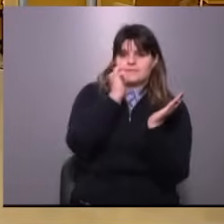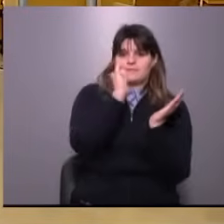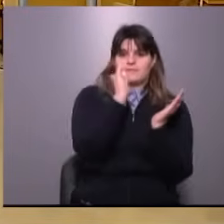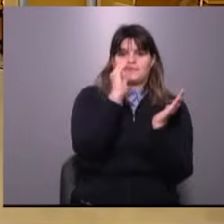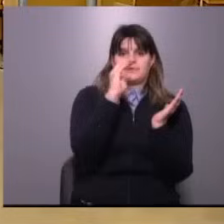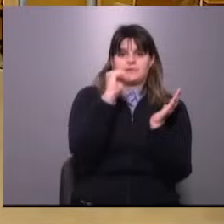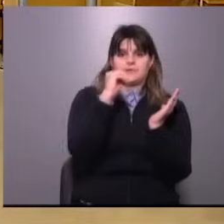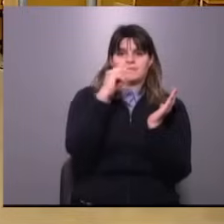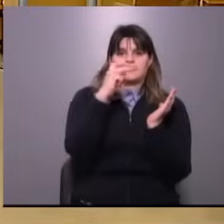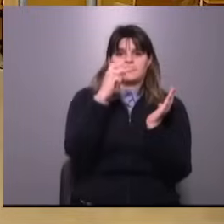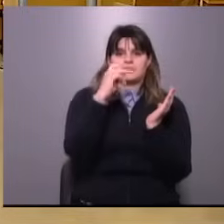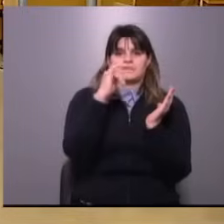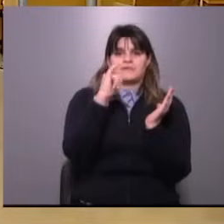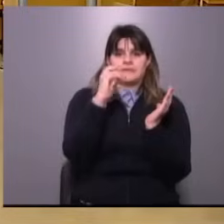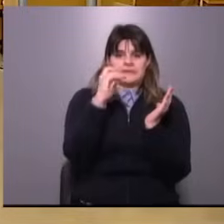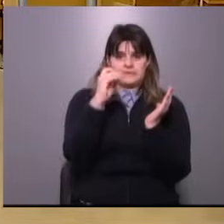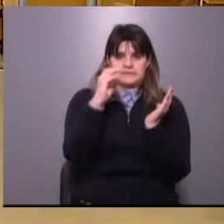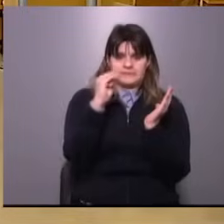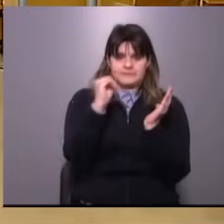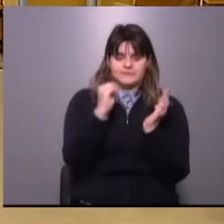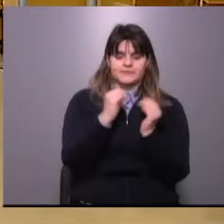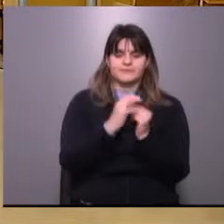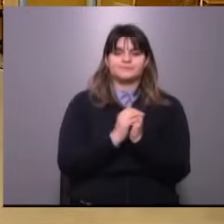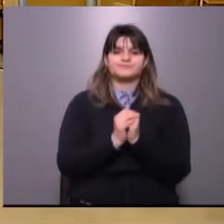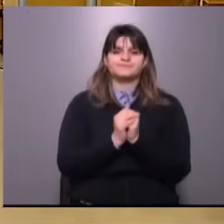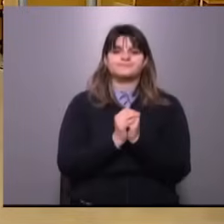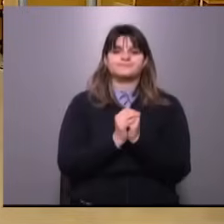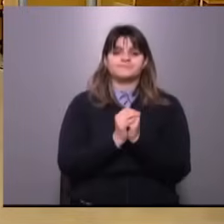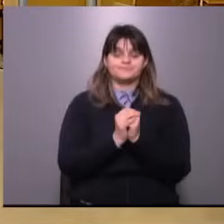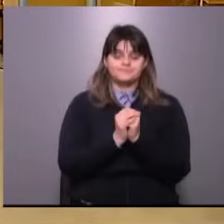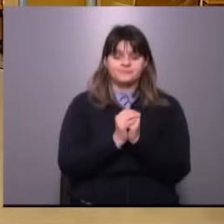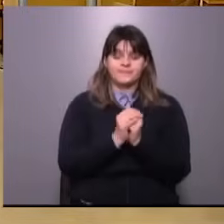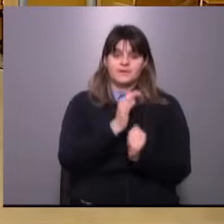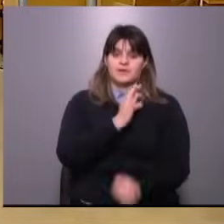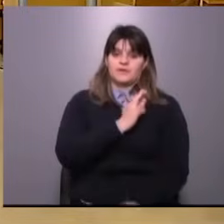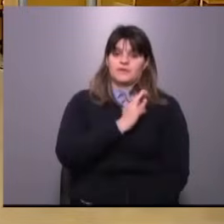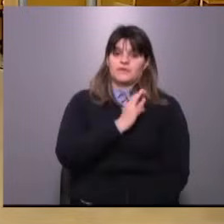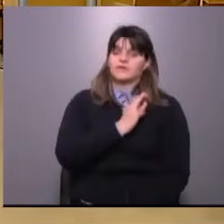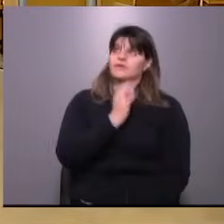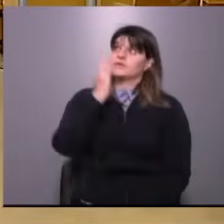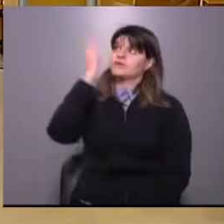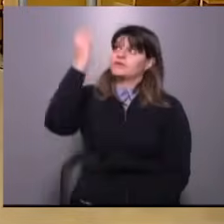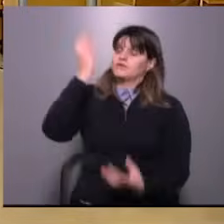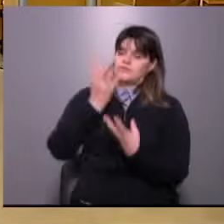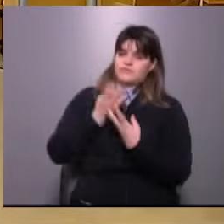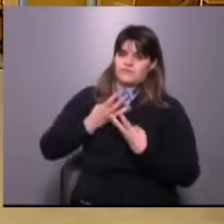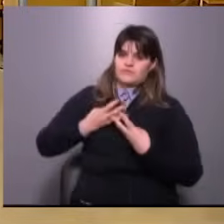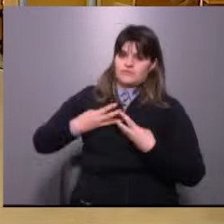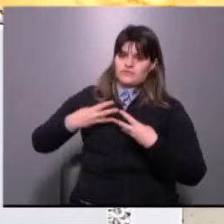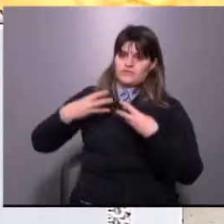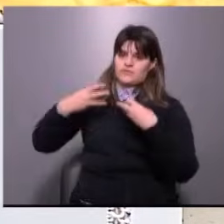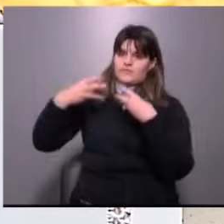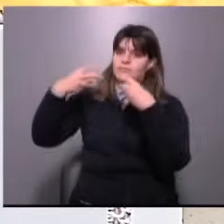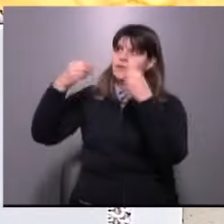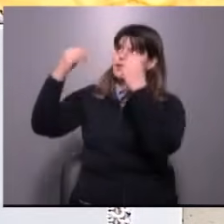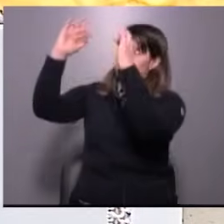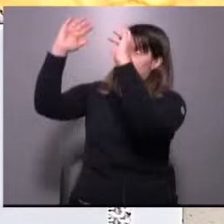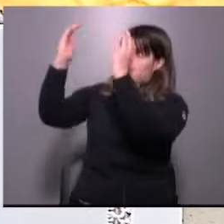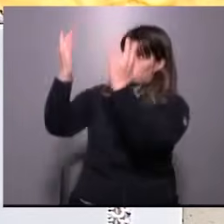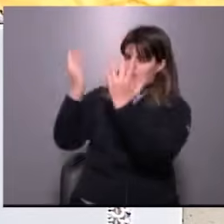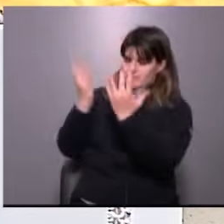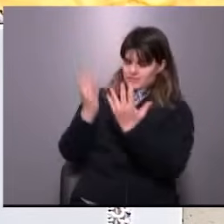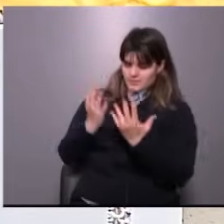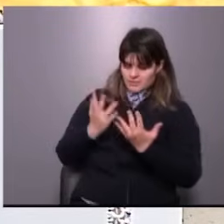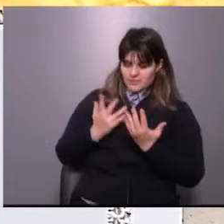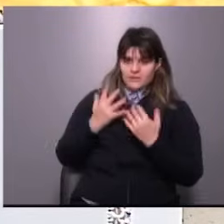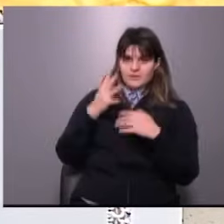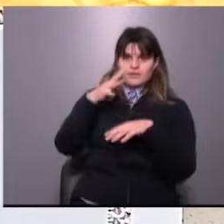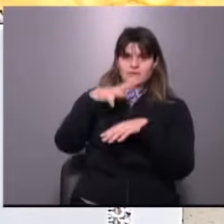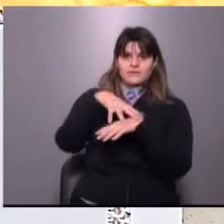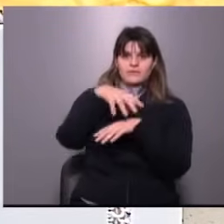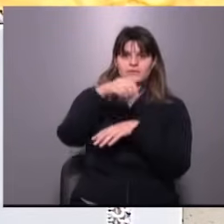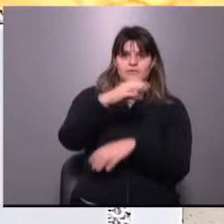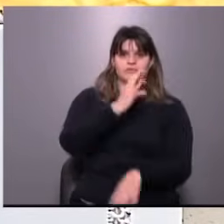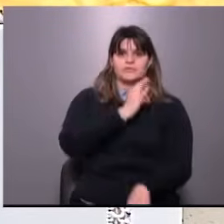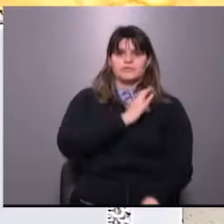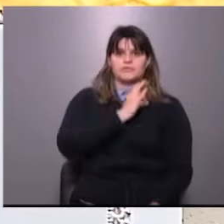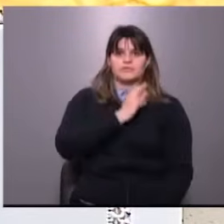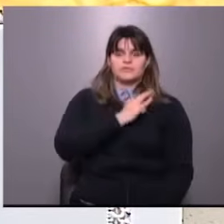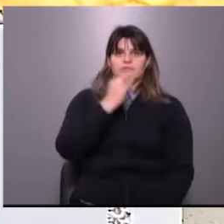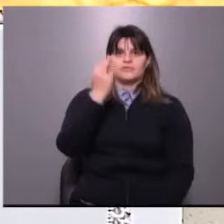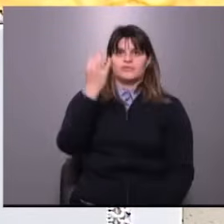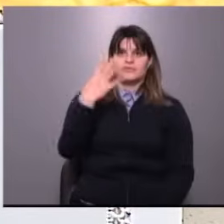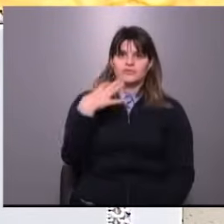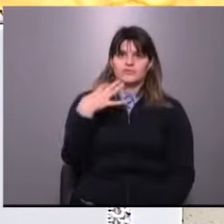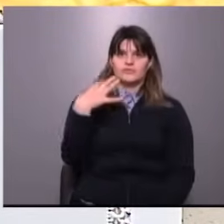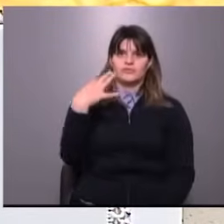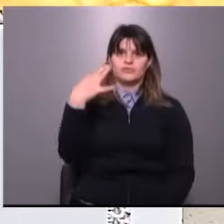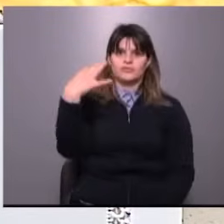Leitura do livro de Isaías. O Espírito do Senhor está sobre mim,